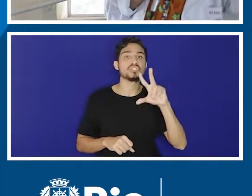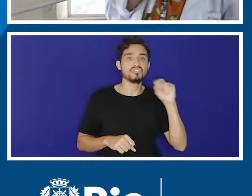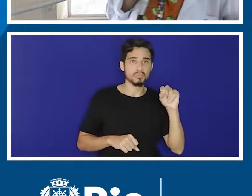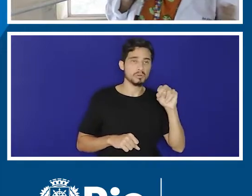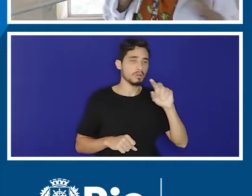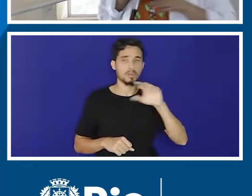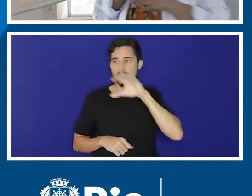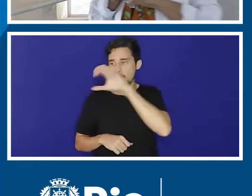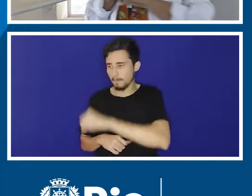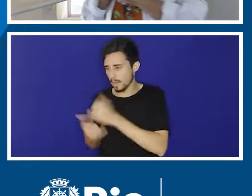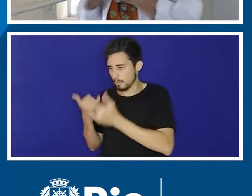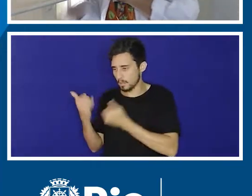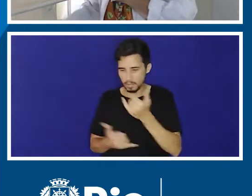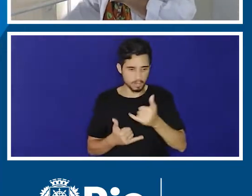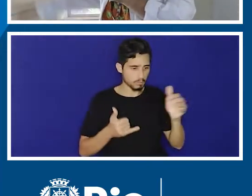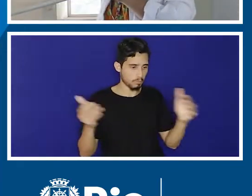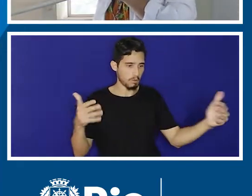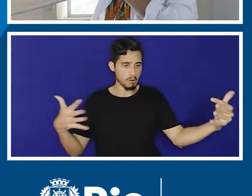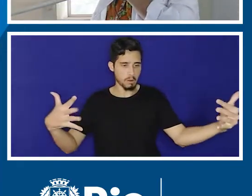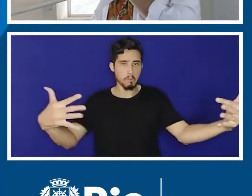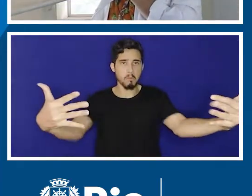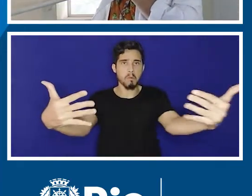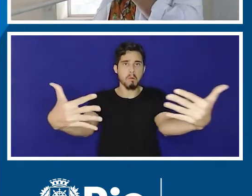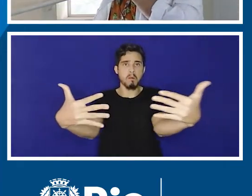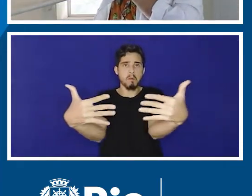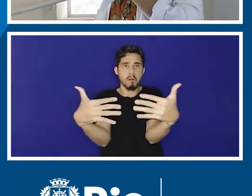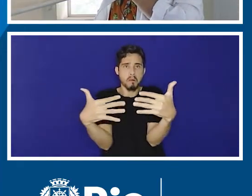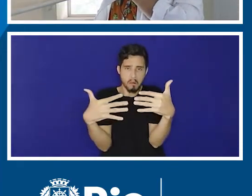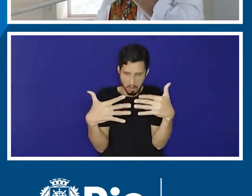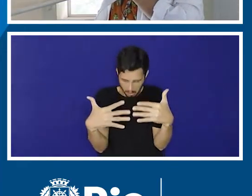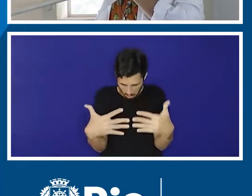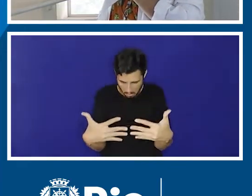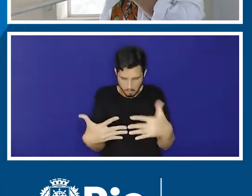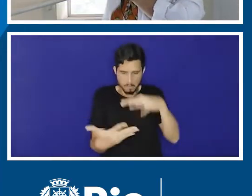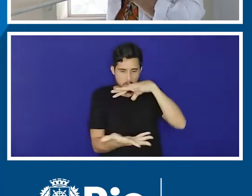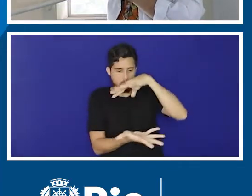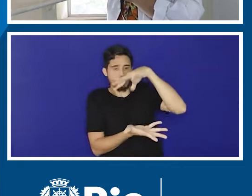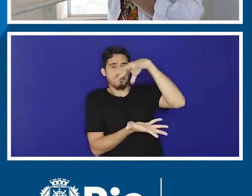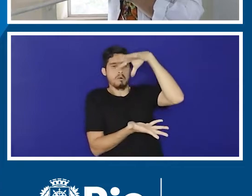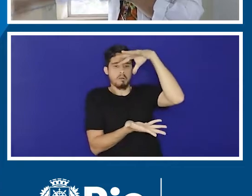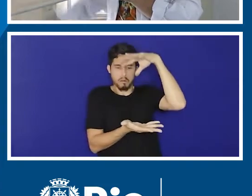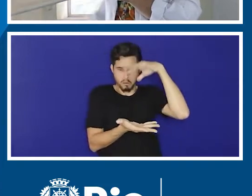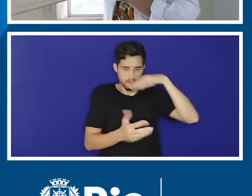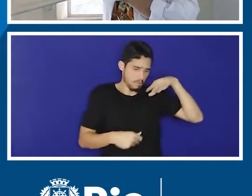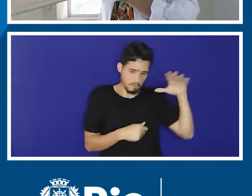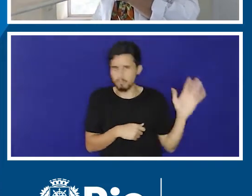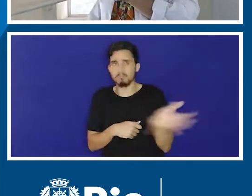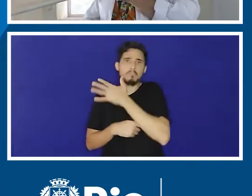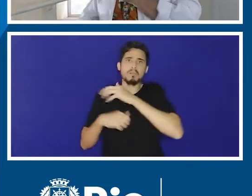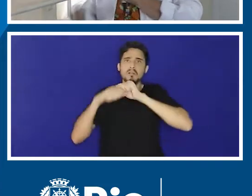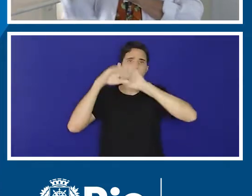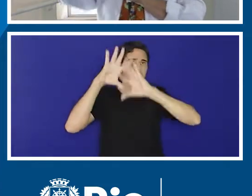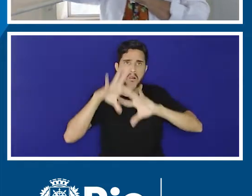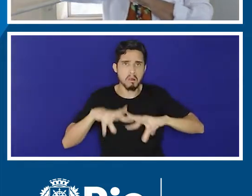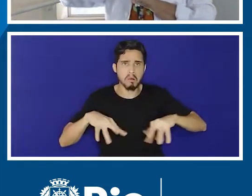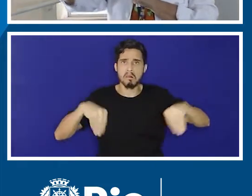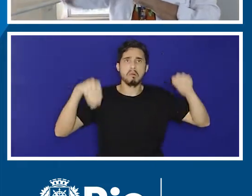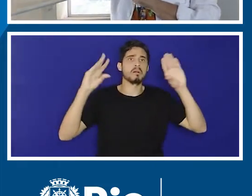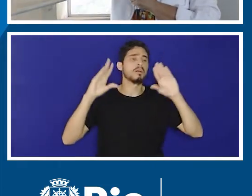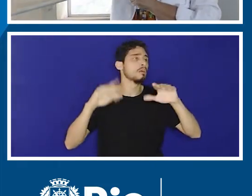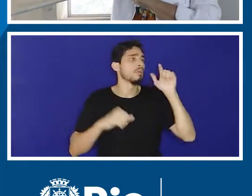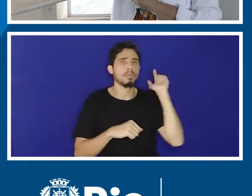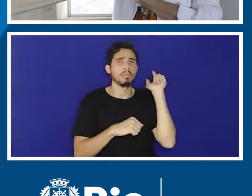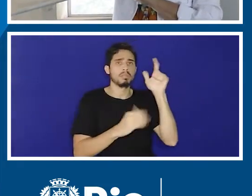pouco pega outro brinquedo, junta aquele montão de brinquedo até aquela pilha lá de cima, dá um tapa, joga tudo no chão, liga